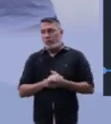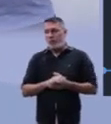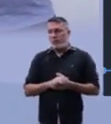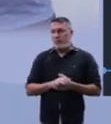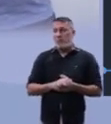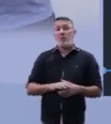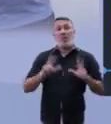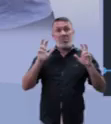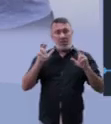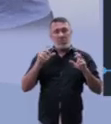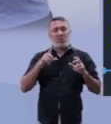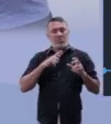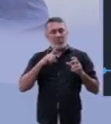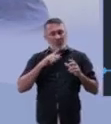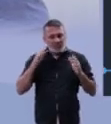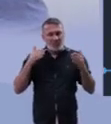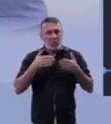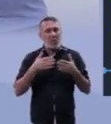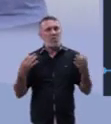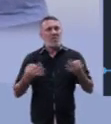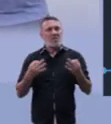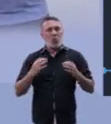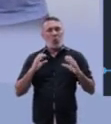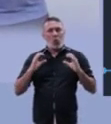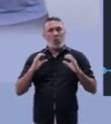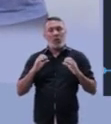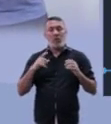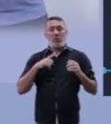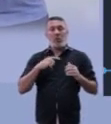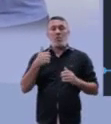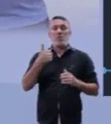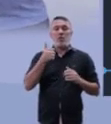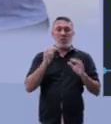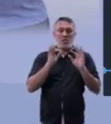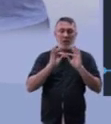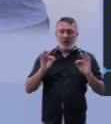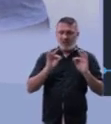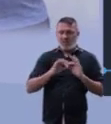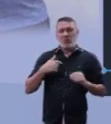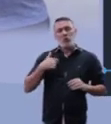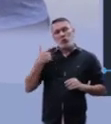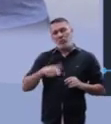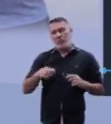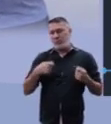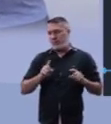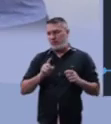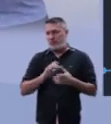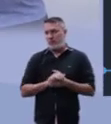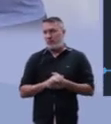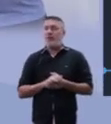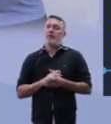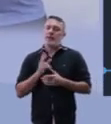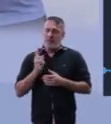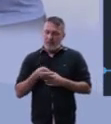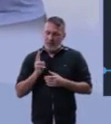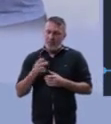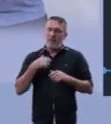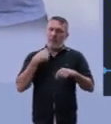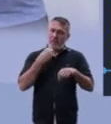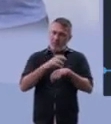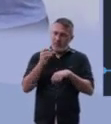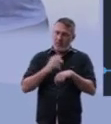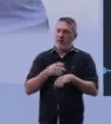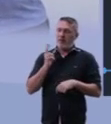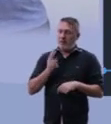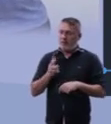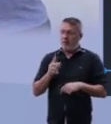comentário do INEP, o tema é abordar de forma completa, né? Já no primeiro parágrafo. Vou precisar repetir isso. Sempre,